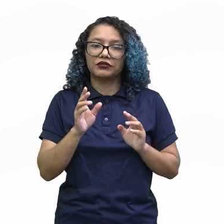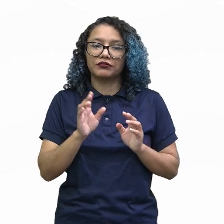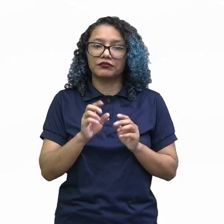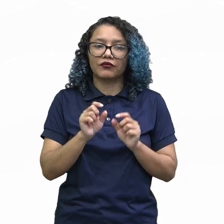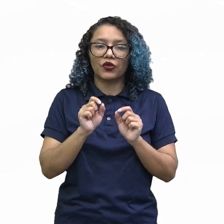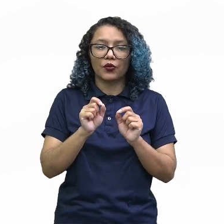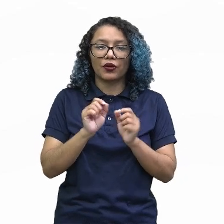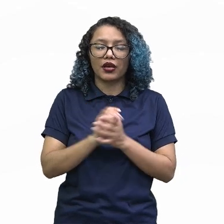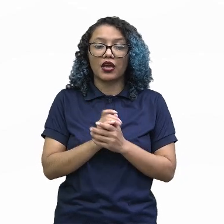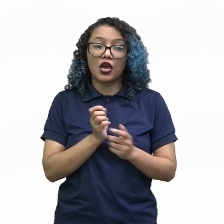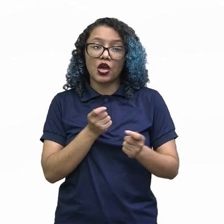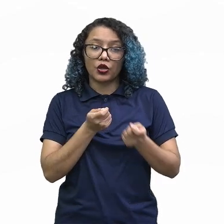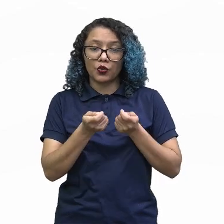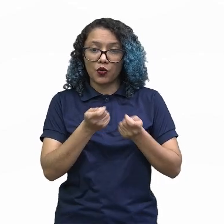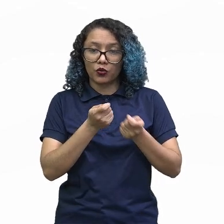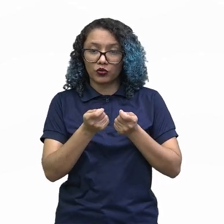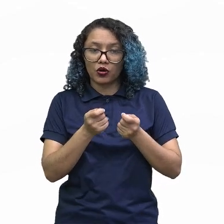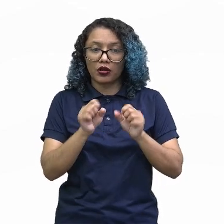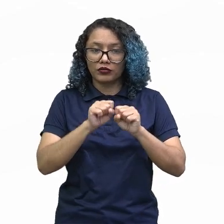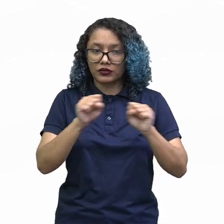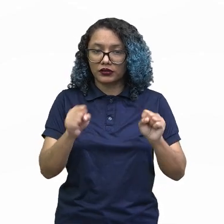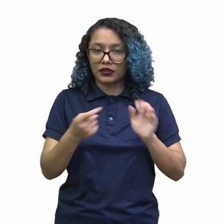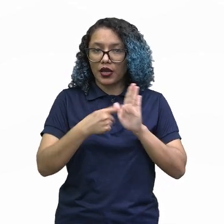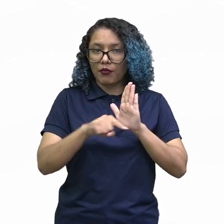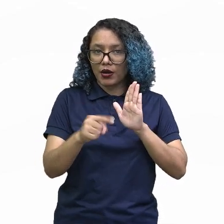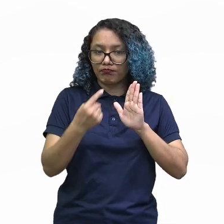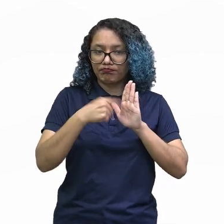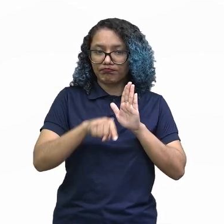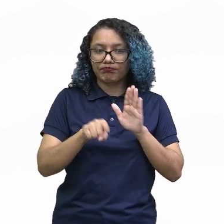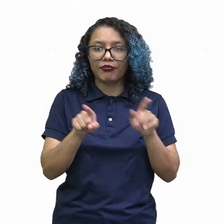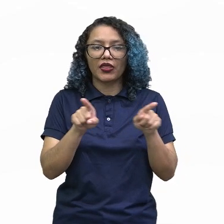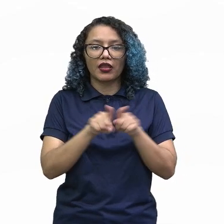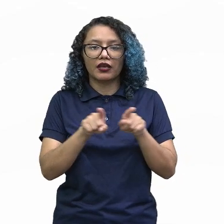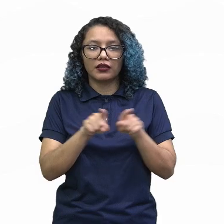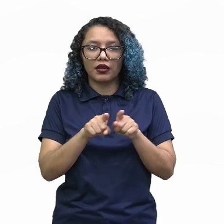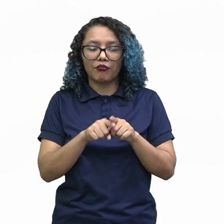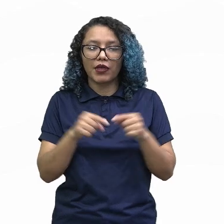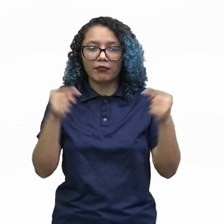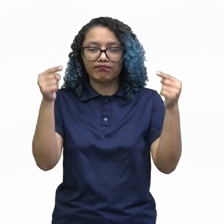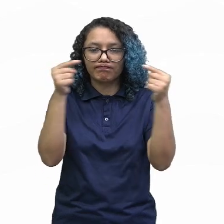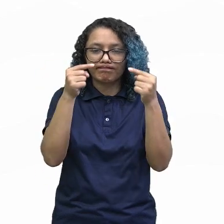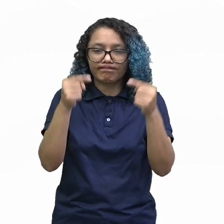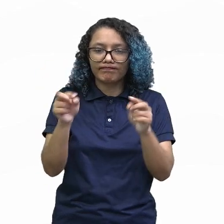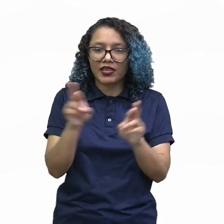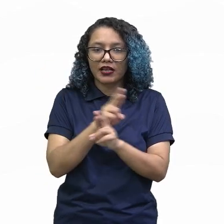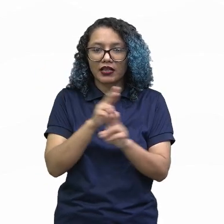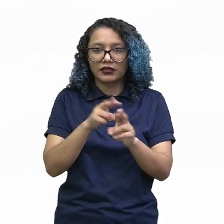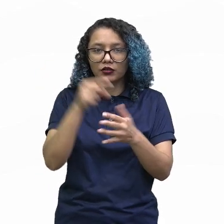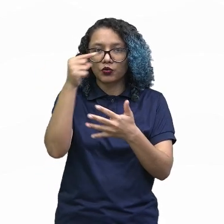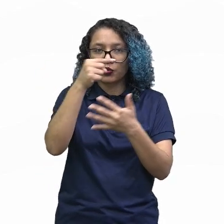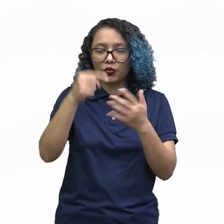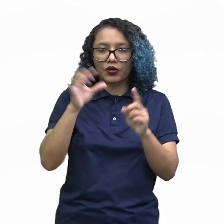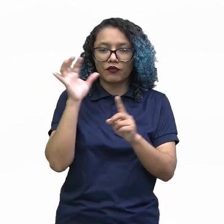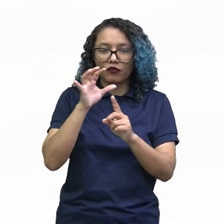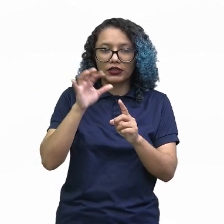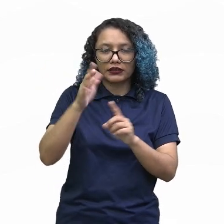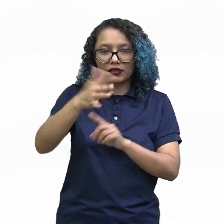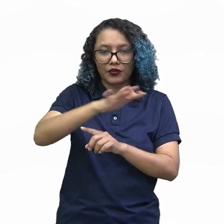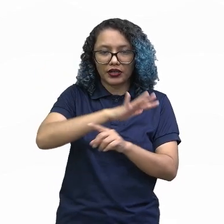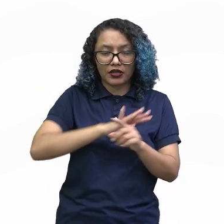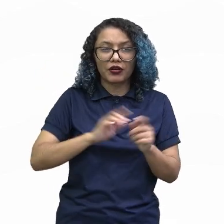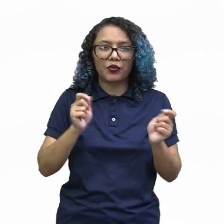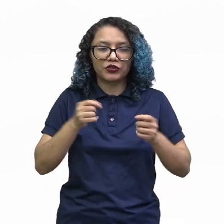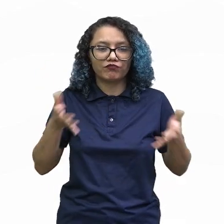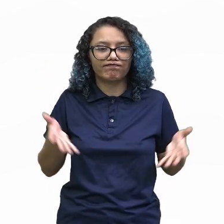que regulam o sistema imunológico, e a combinação com fatores ambientais, que funcionam como gatilhos,